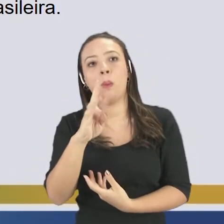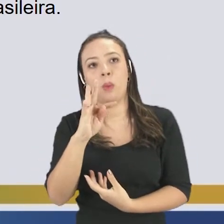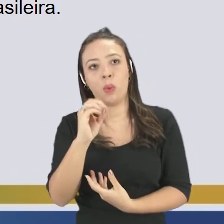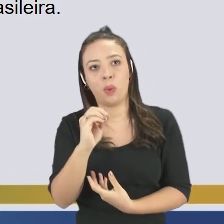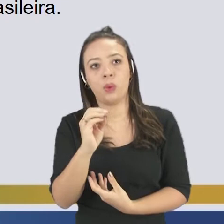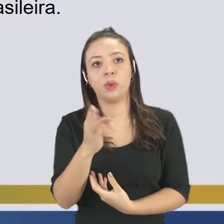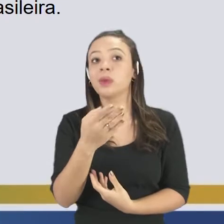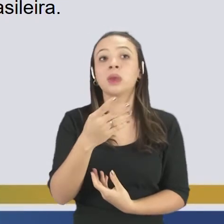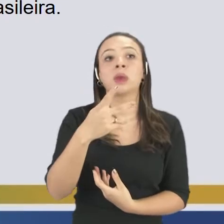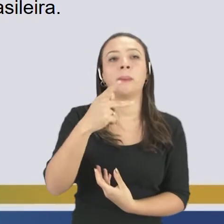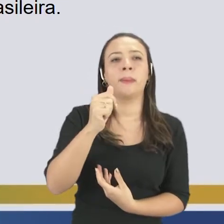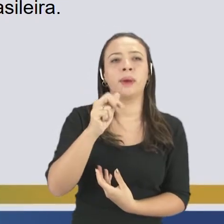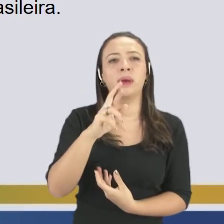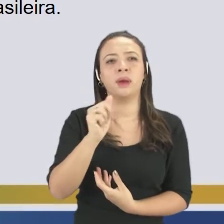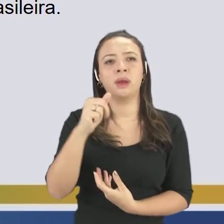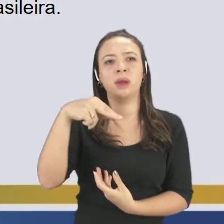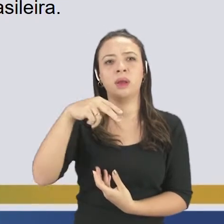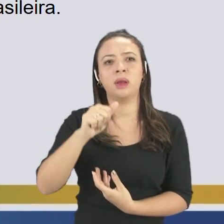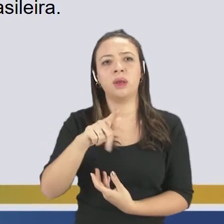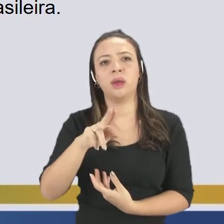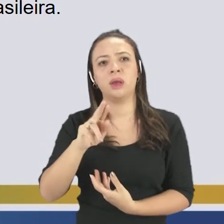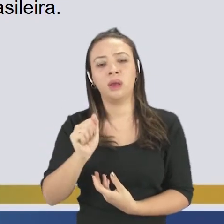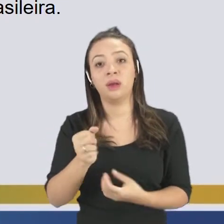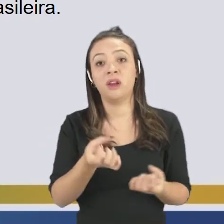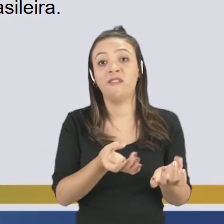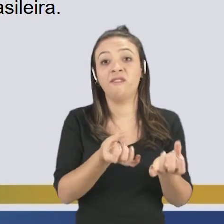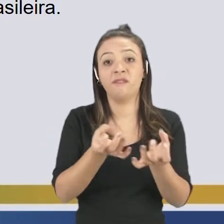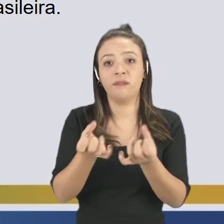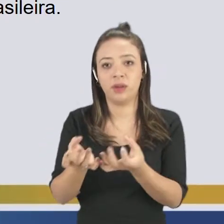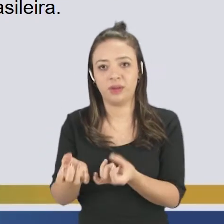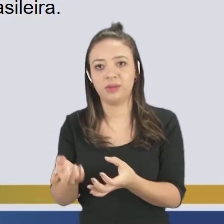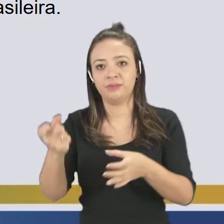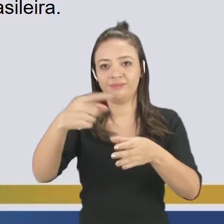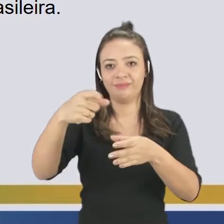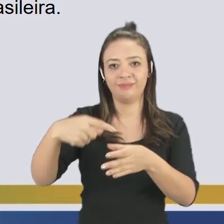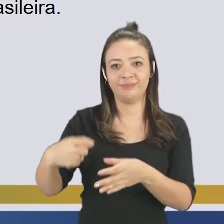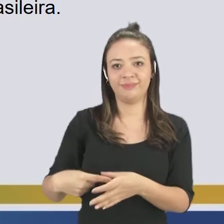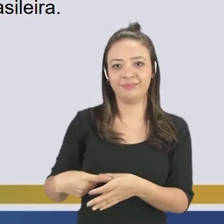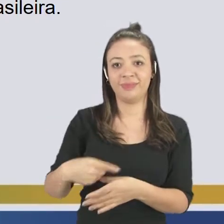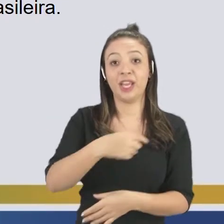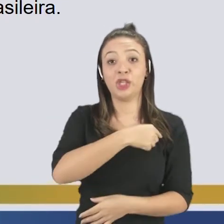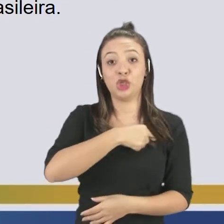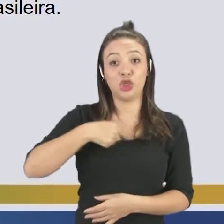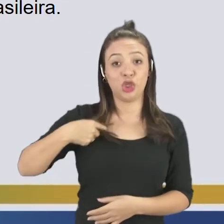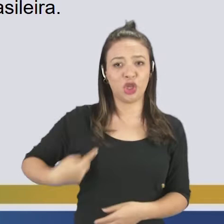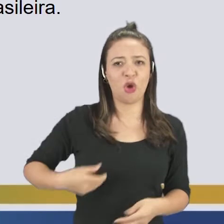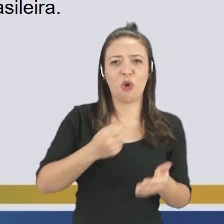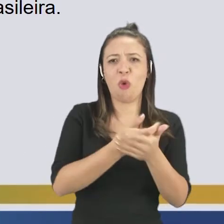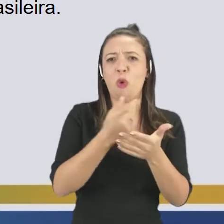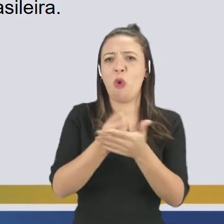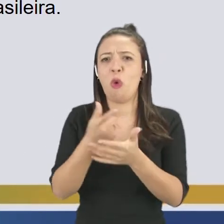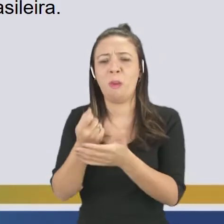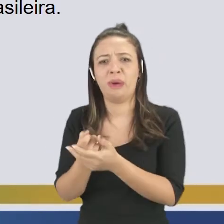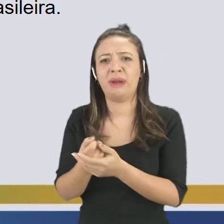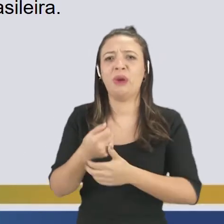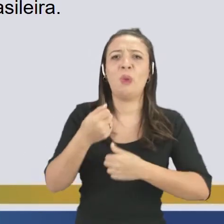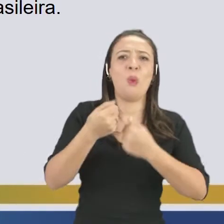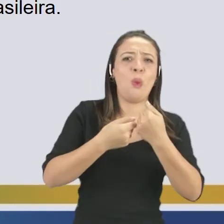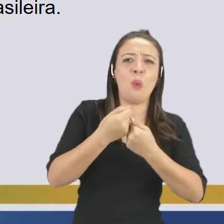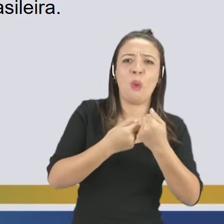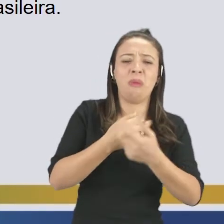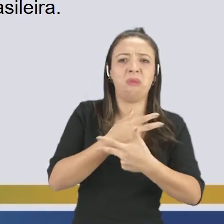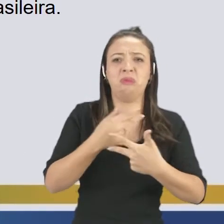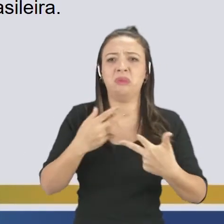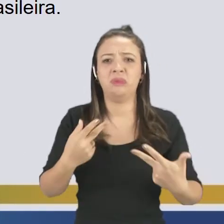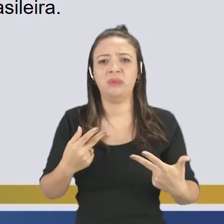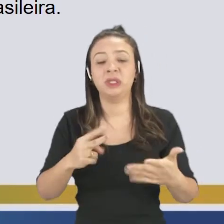de grãos. Lembrando que nessa fase de pandemia a China está comprando tudo, seja soja, seja arroz. Sabe o que isso significa?